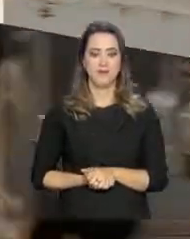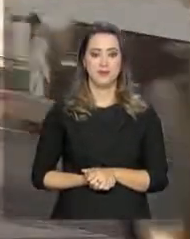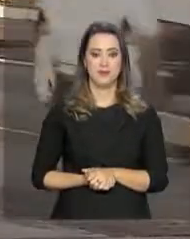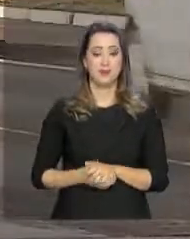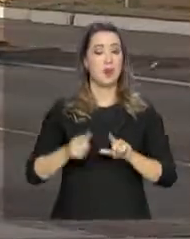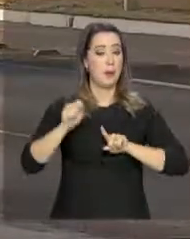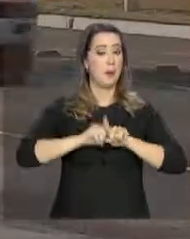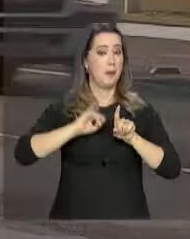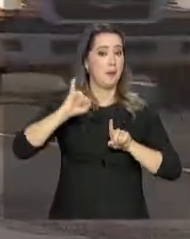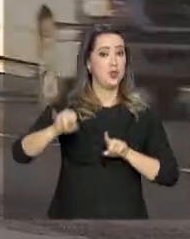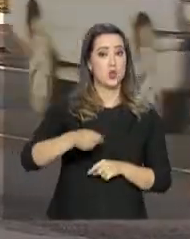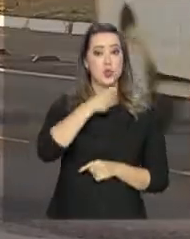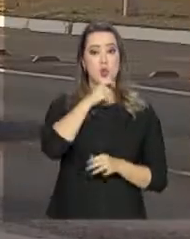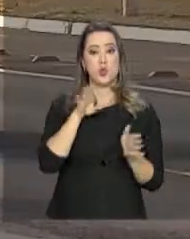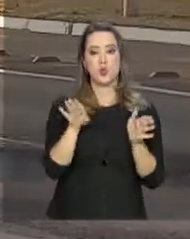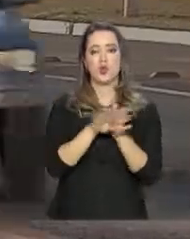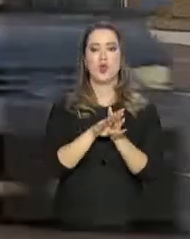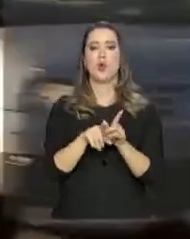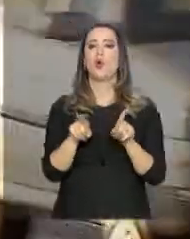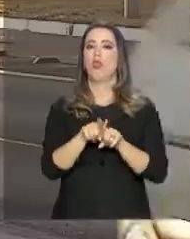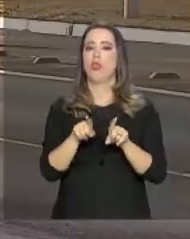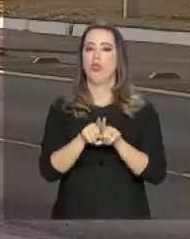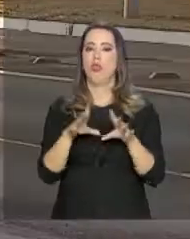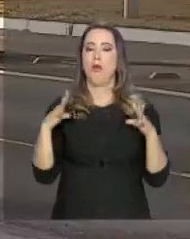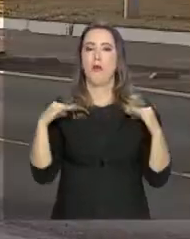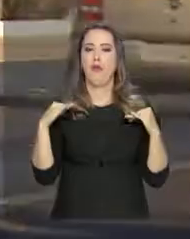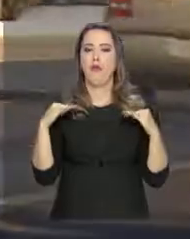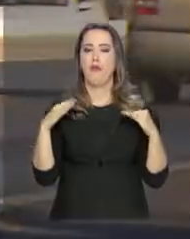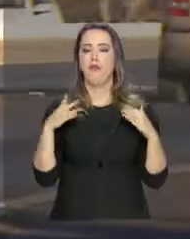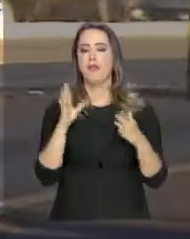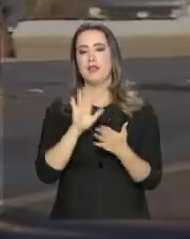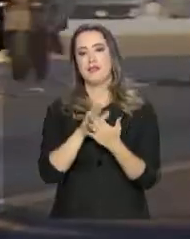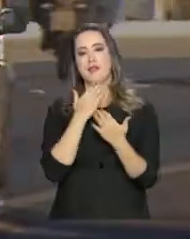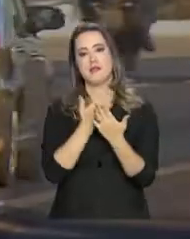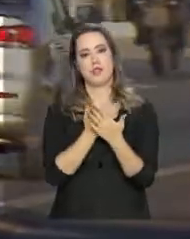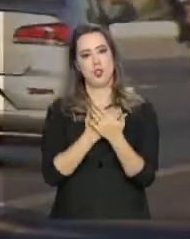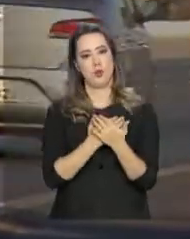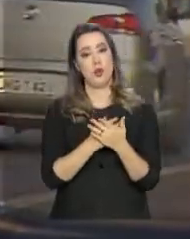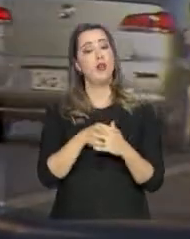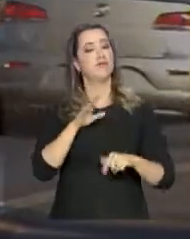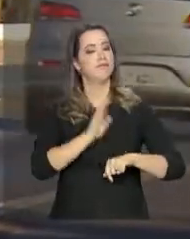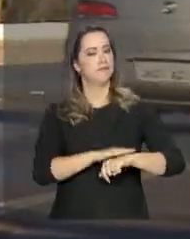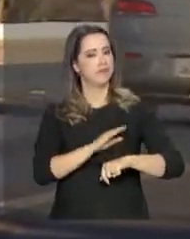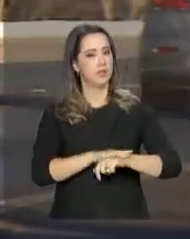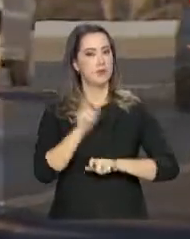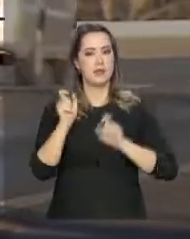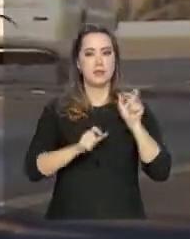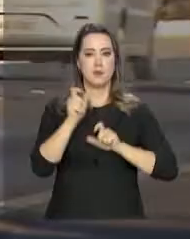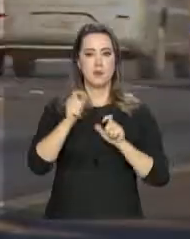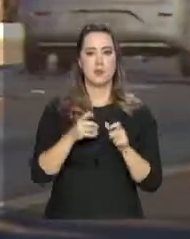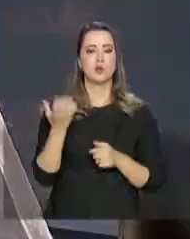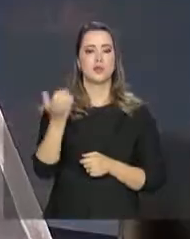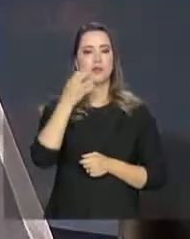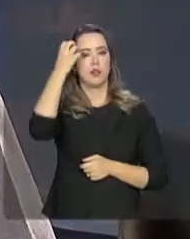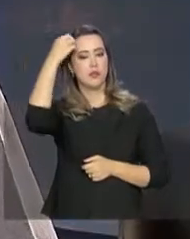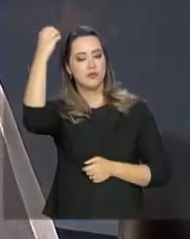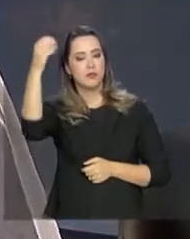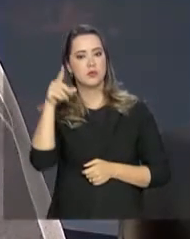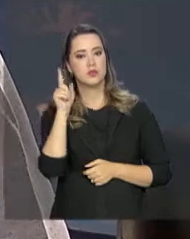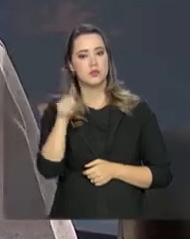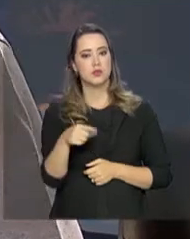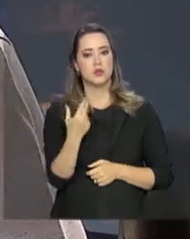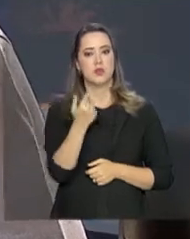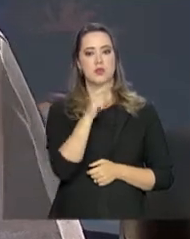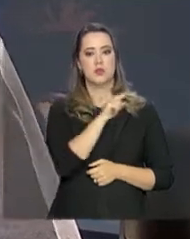Mês de julho chegou e também as férias escolares. Período em que muita gente aproveita para viajar. É o caso